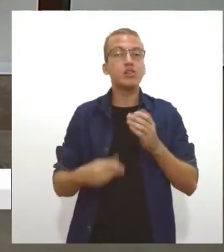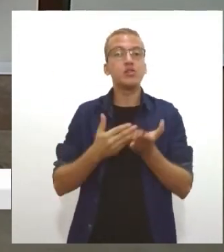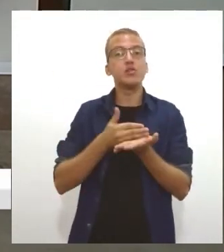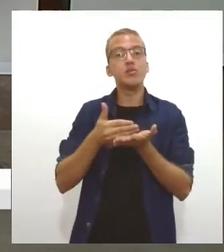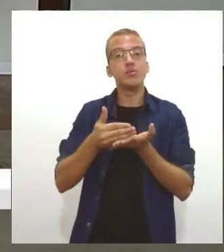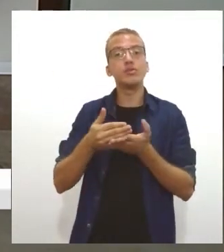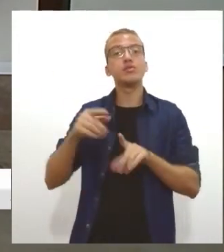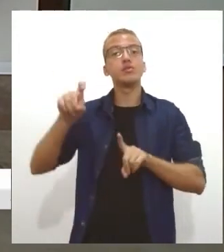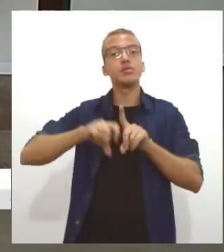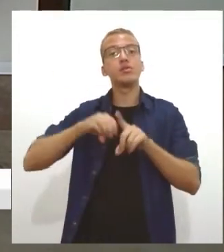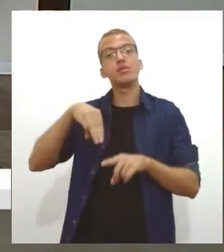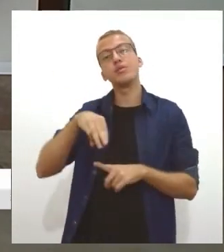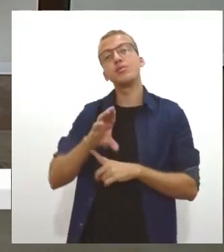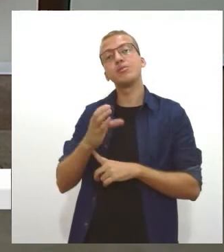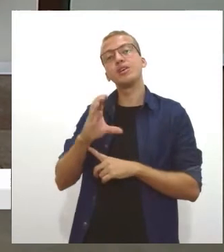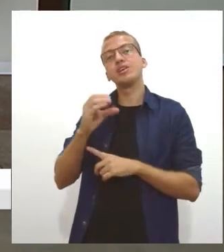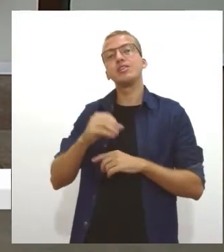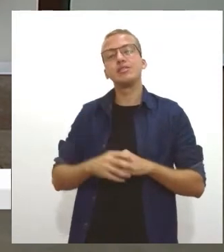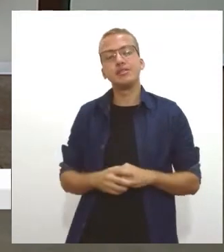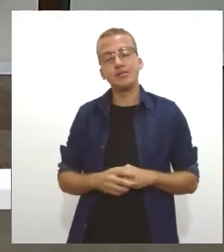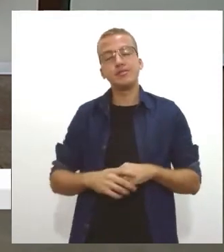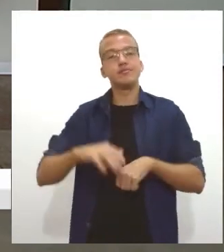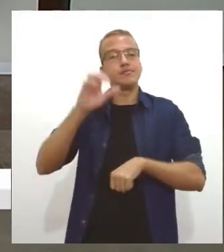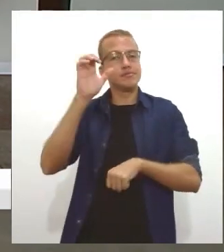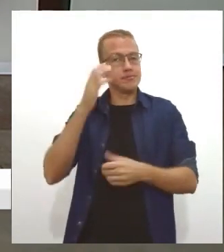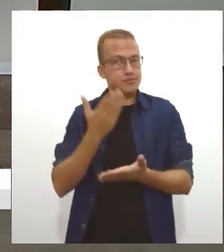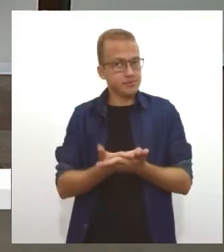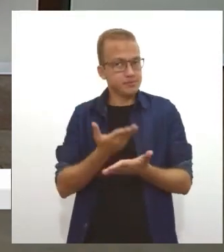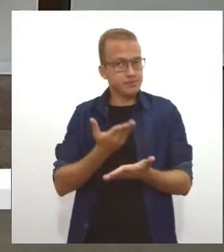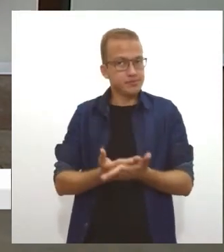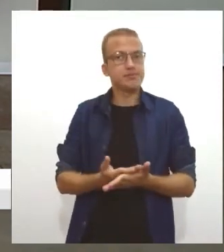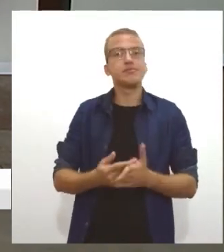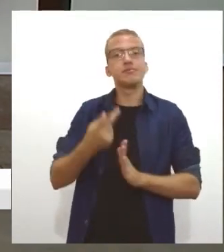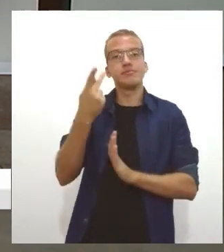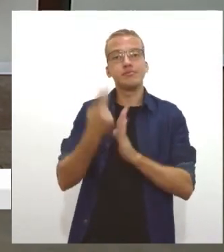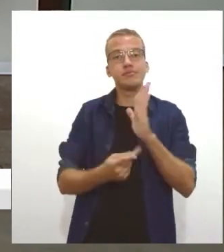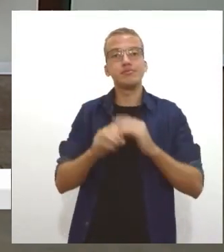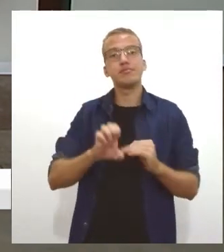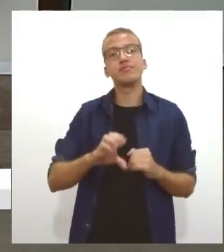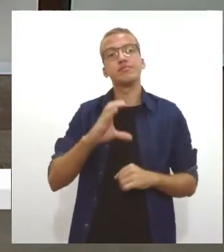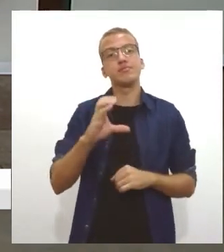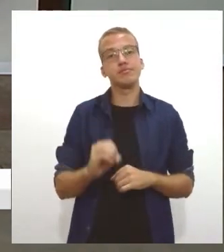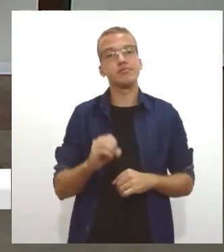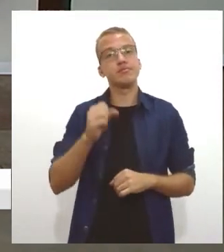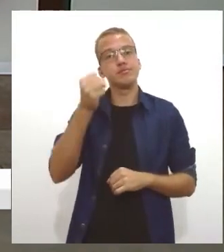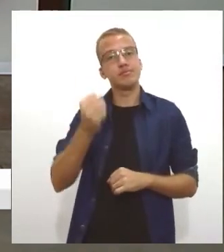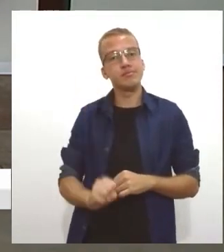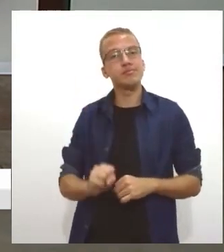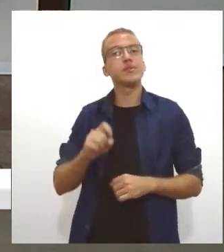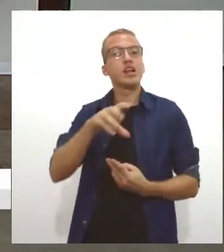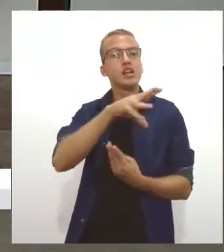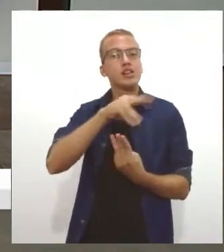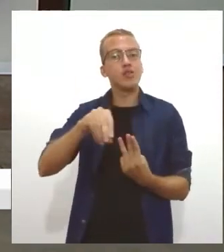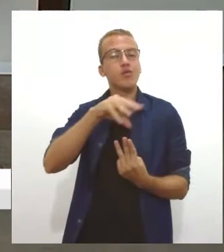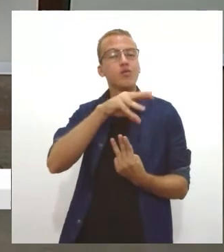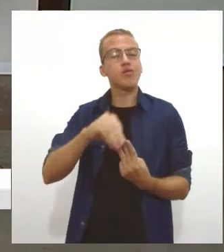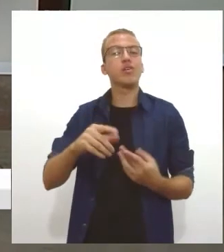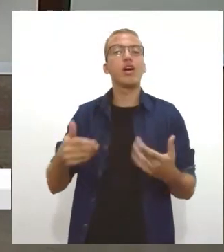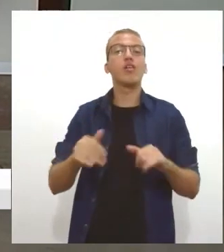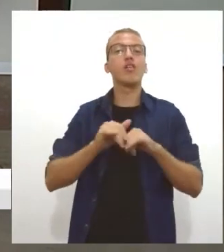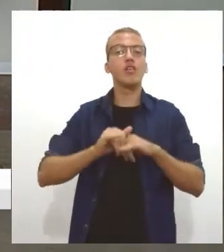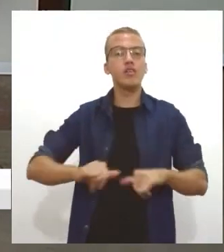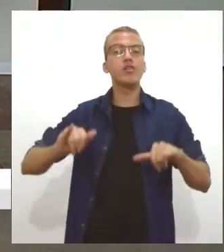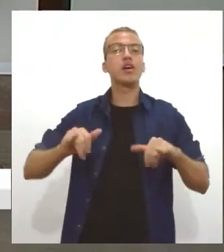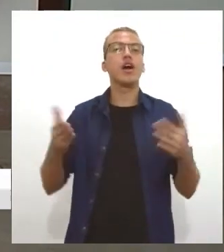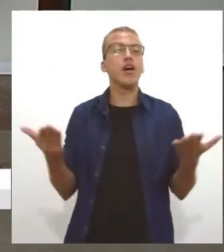esse estudo foi realizado pelo projeto EpiSergipe da Universidade Federal de Sergipe e foi divulgado agora no último dia 14